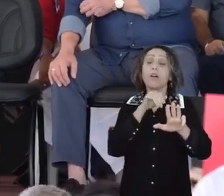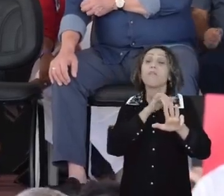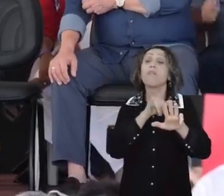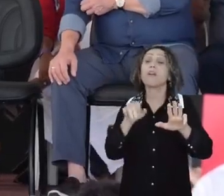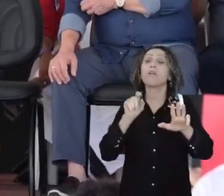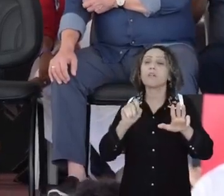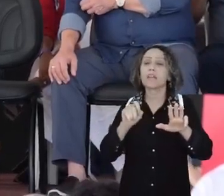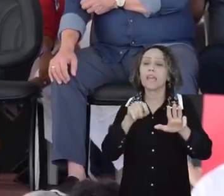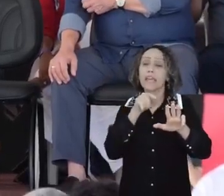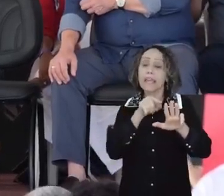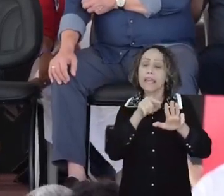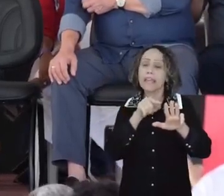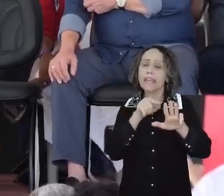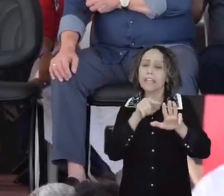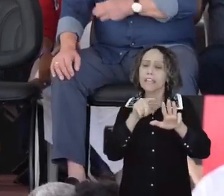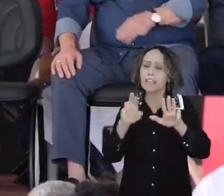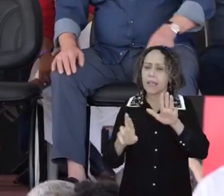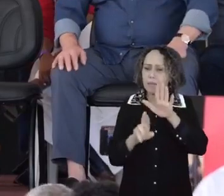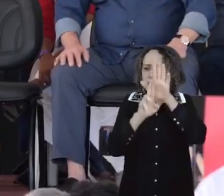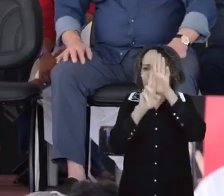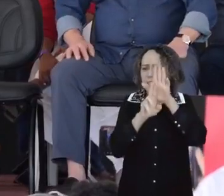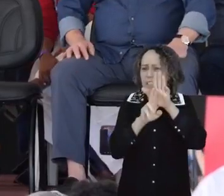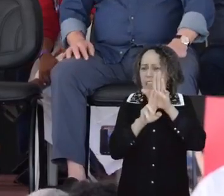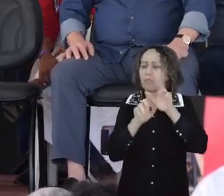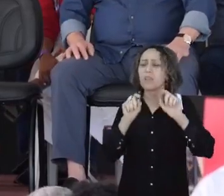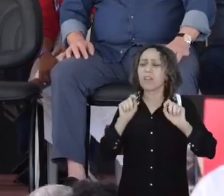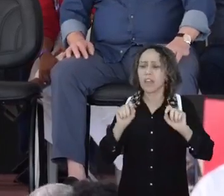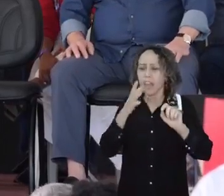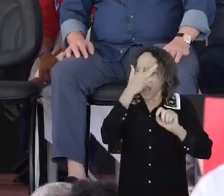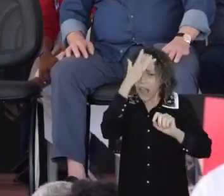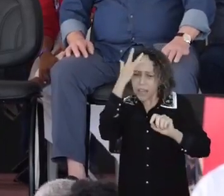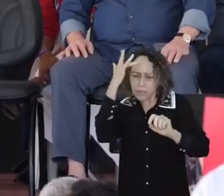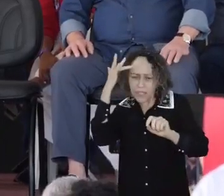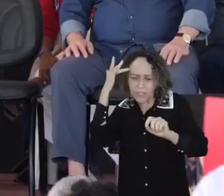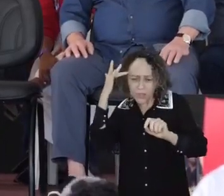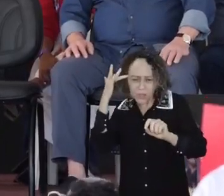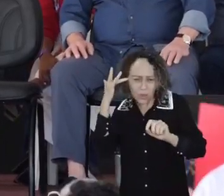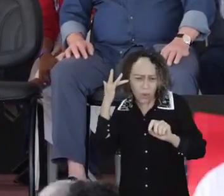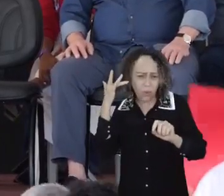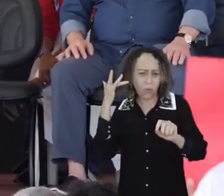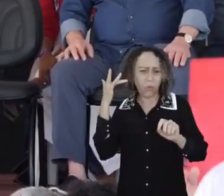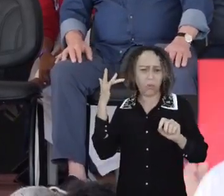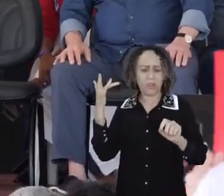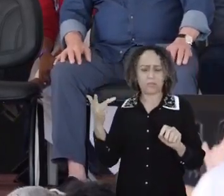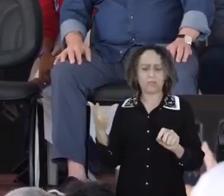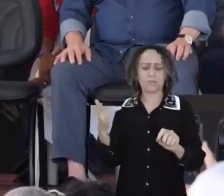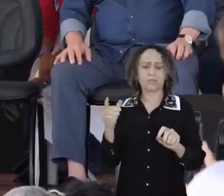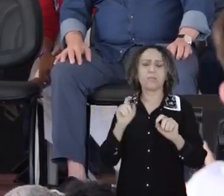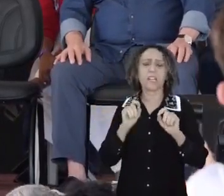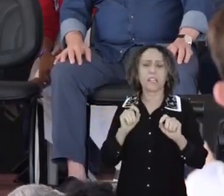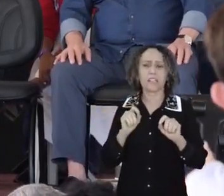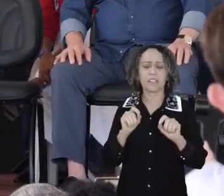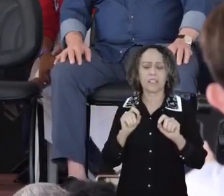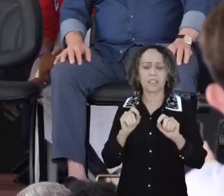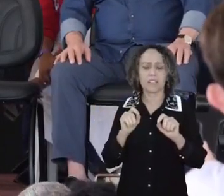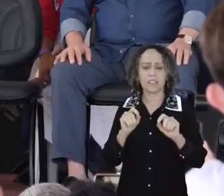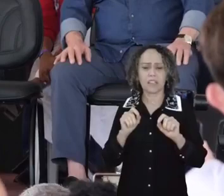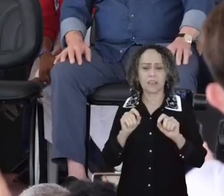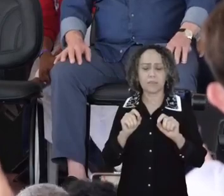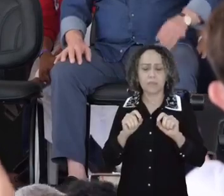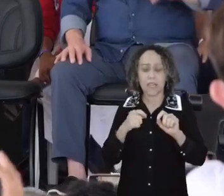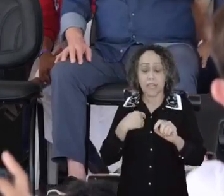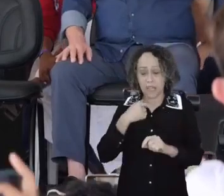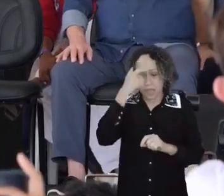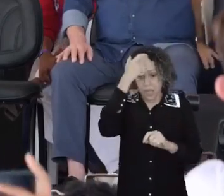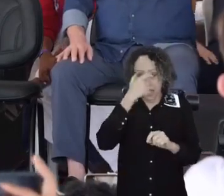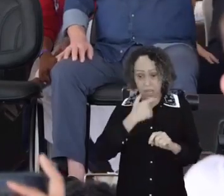tudo isso, eu fui voz do nosso povo para te agradecer. Para te agradecer, porque aqui